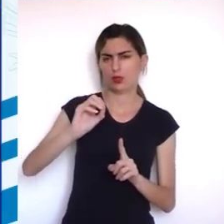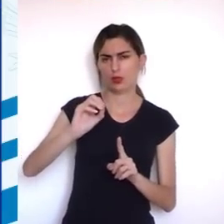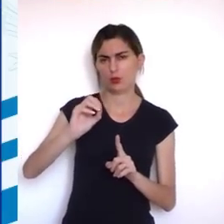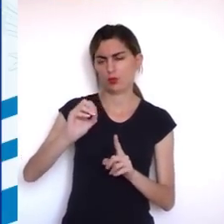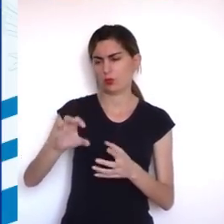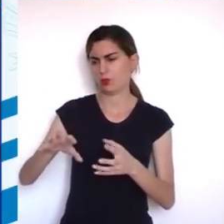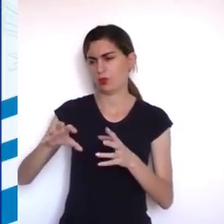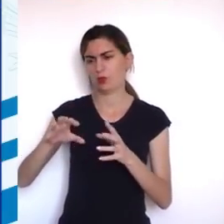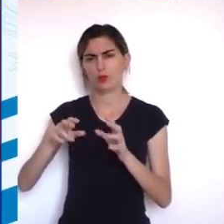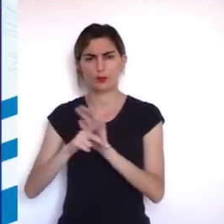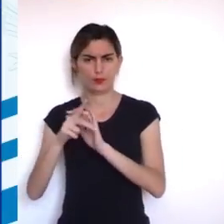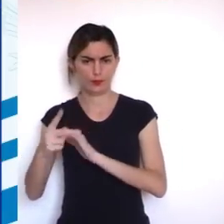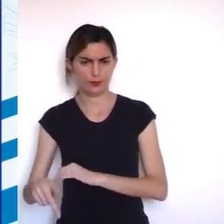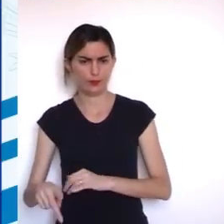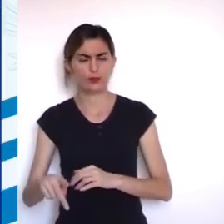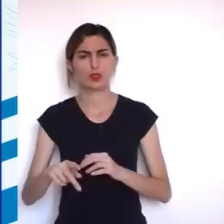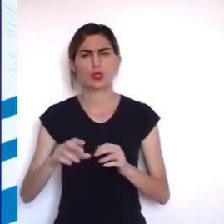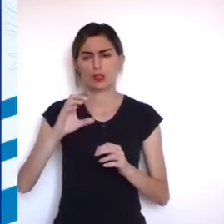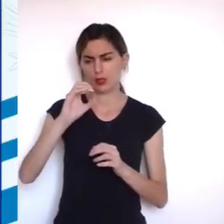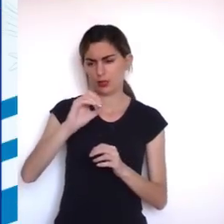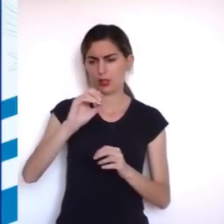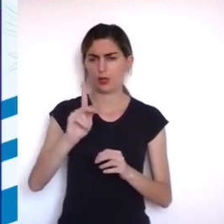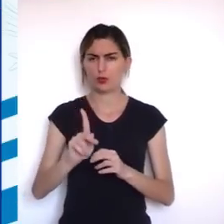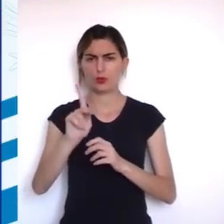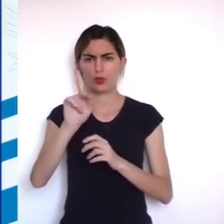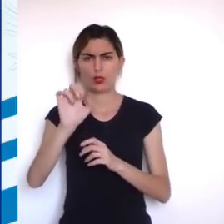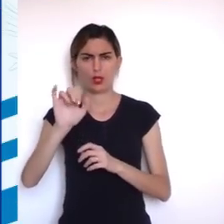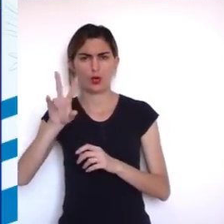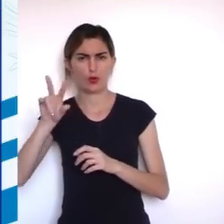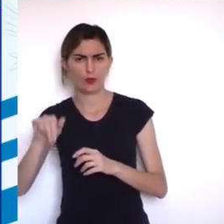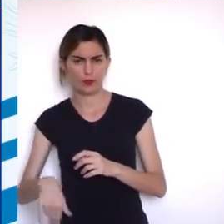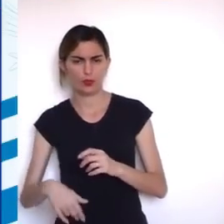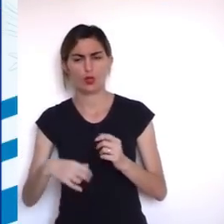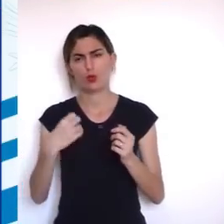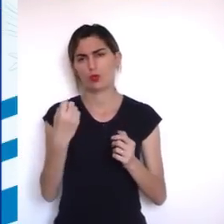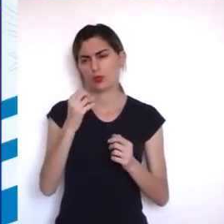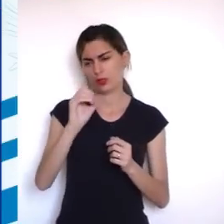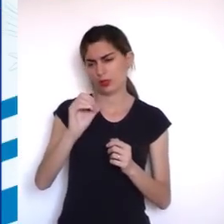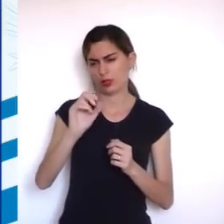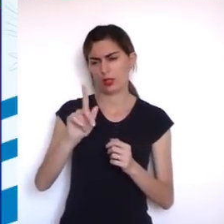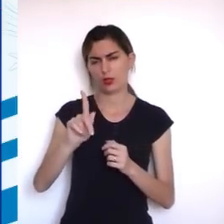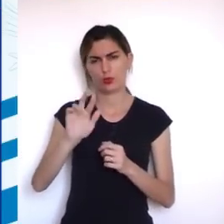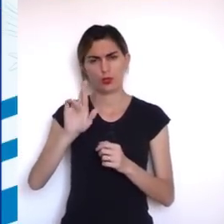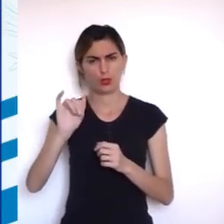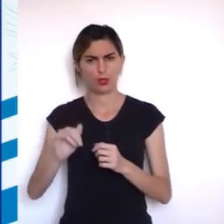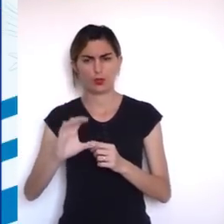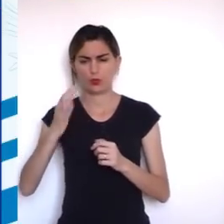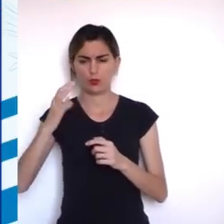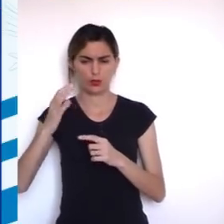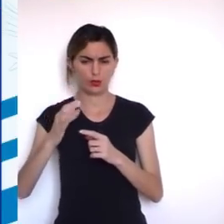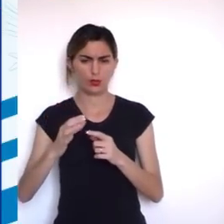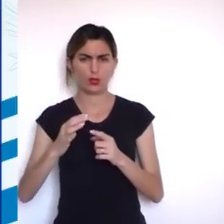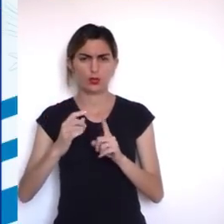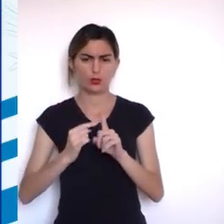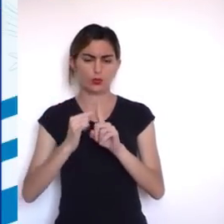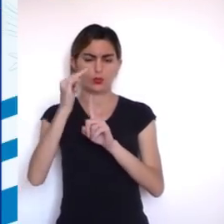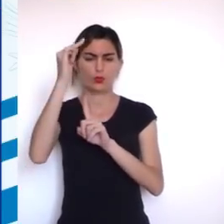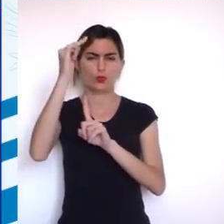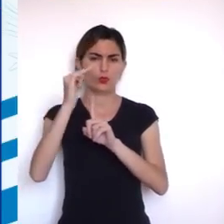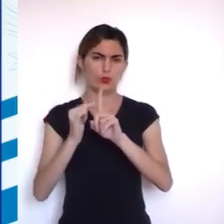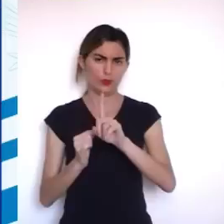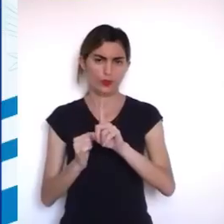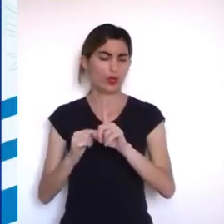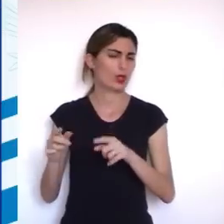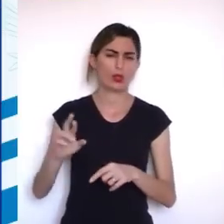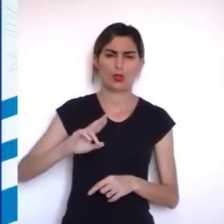de zero absoluto, né? 0 Kelvin ou 0 graus Celsius, né? Irradia uma